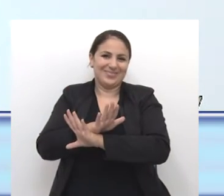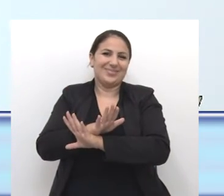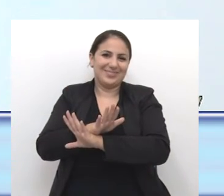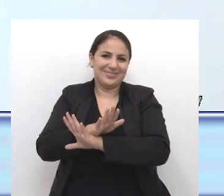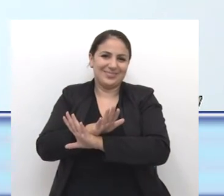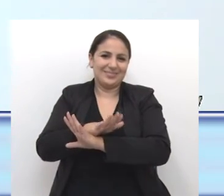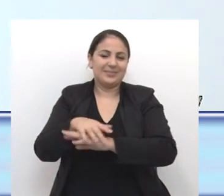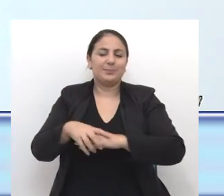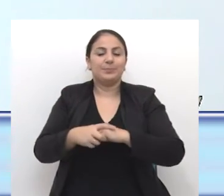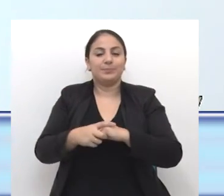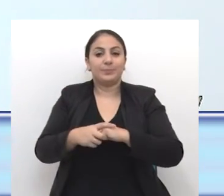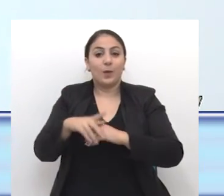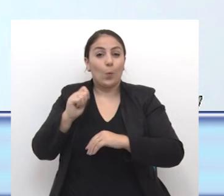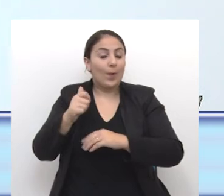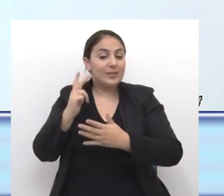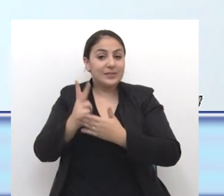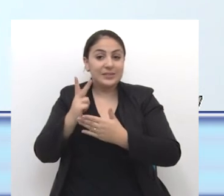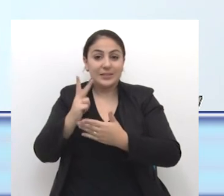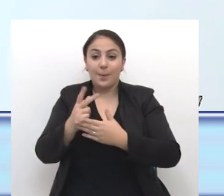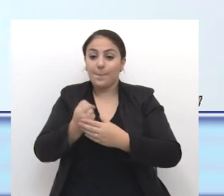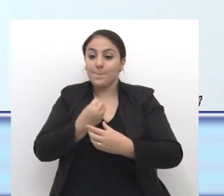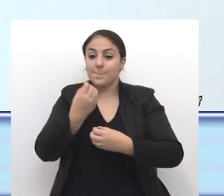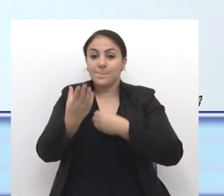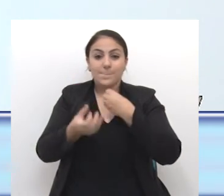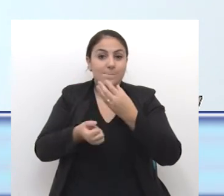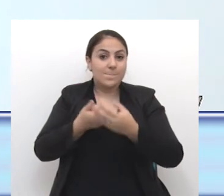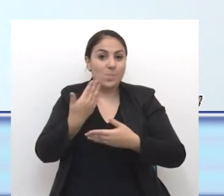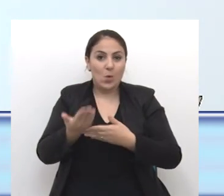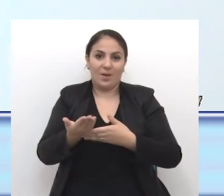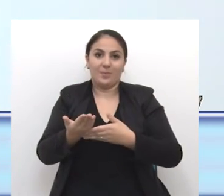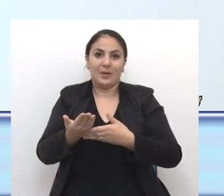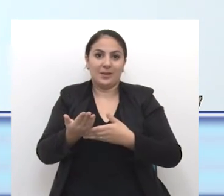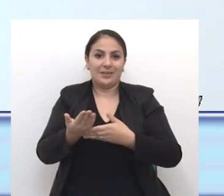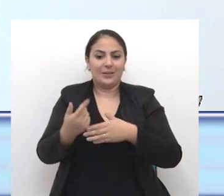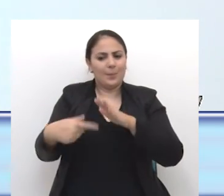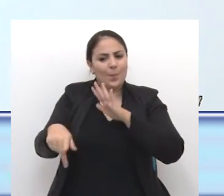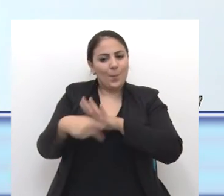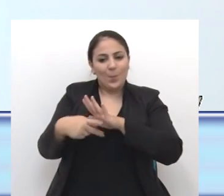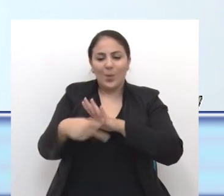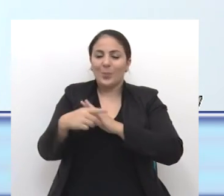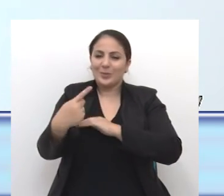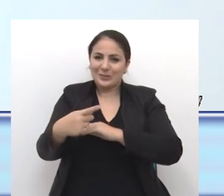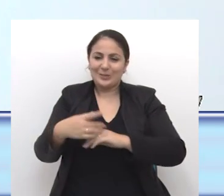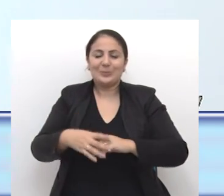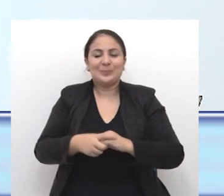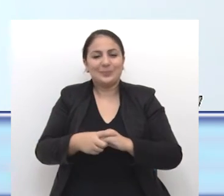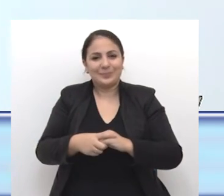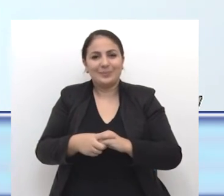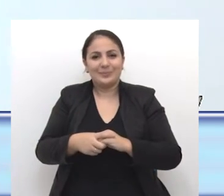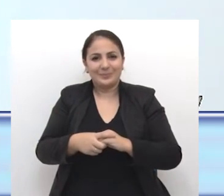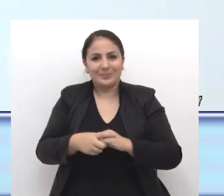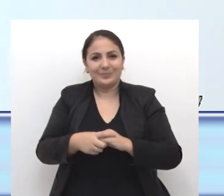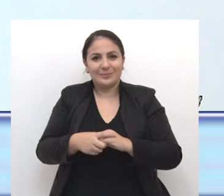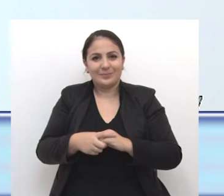concluídos. Então a maioria desses poemas veio desse blog.